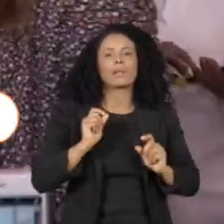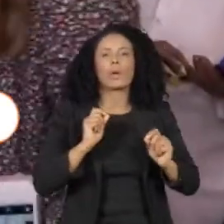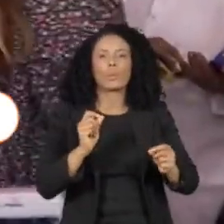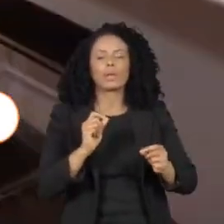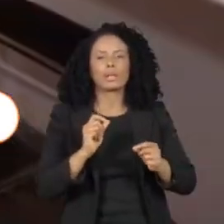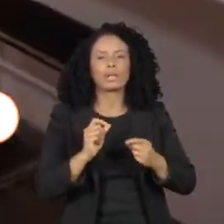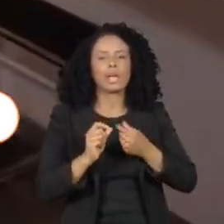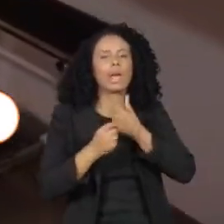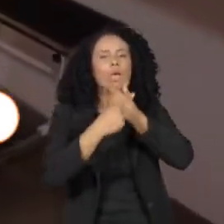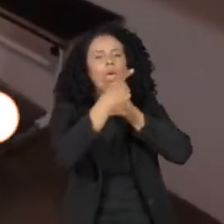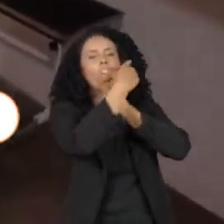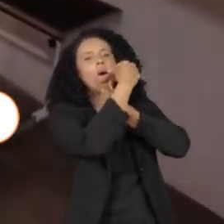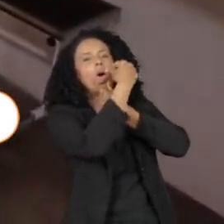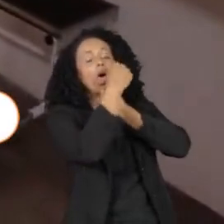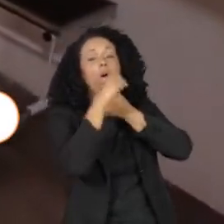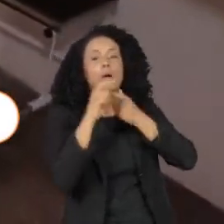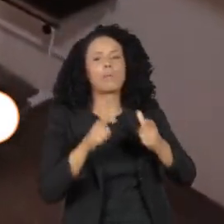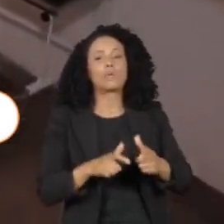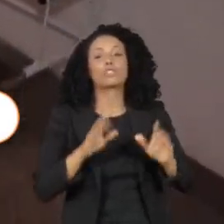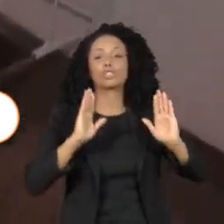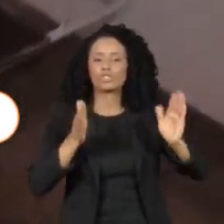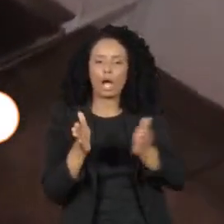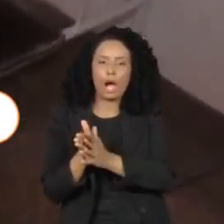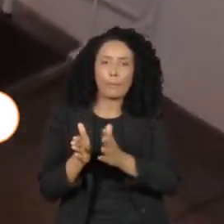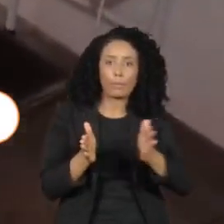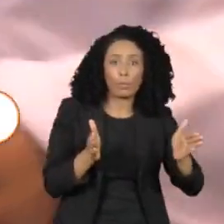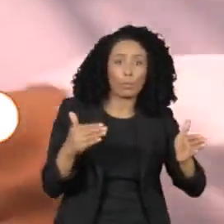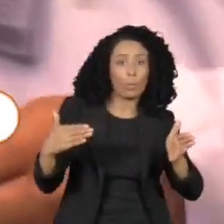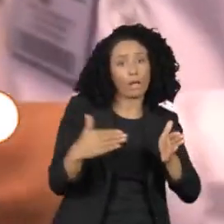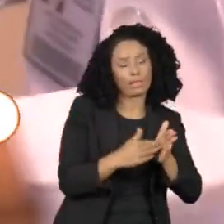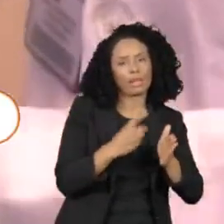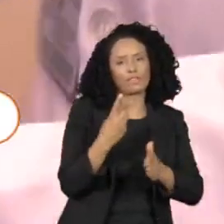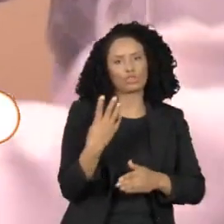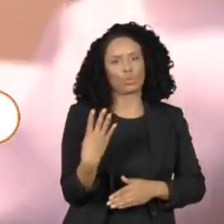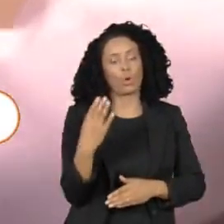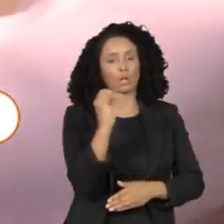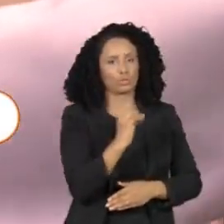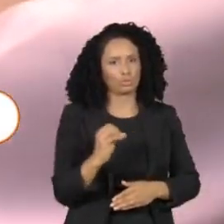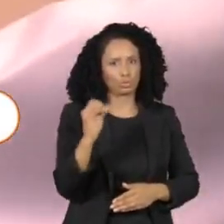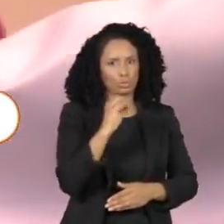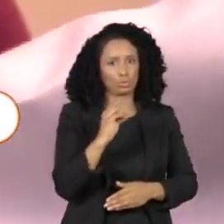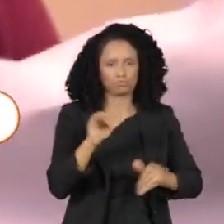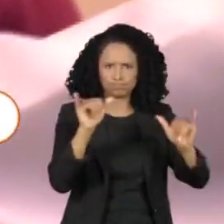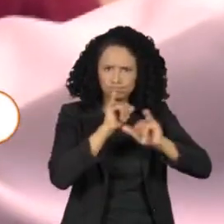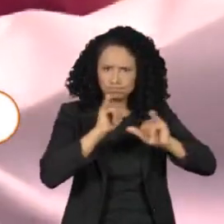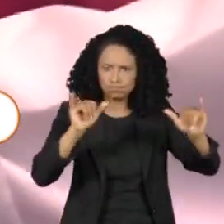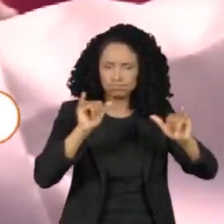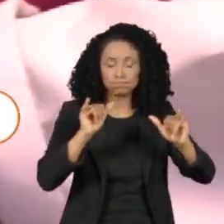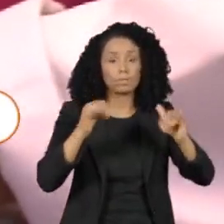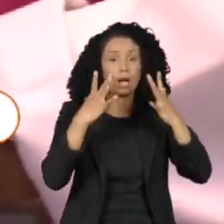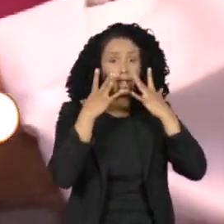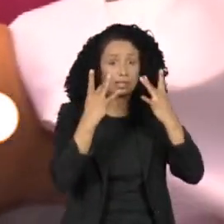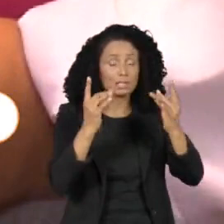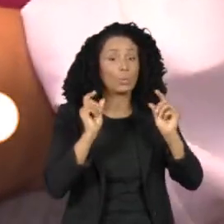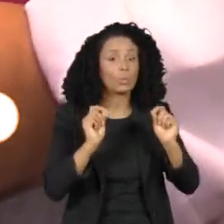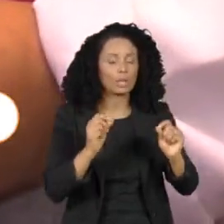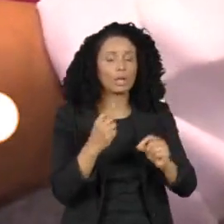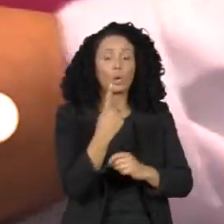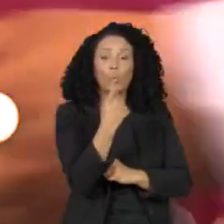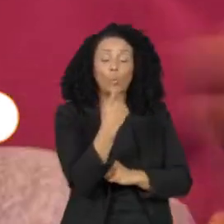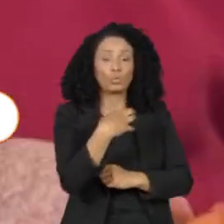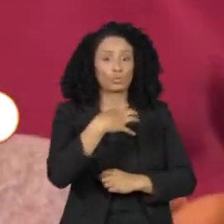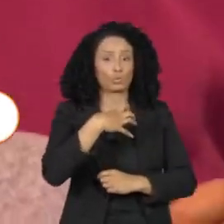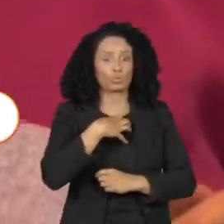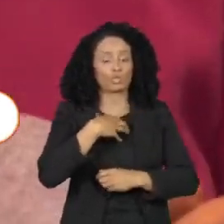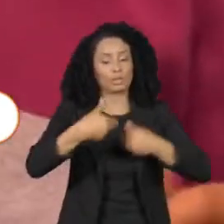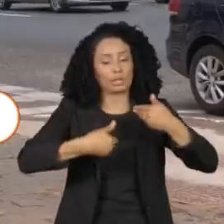foi estendida no estado até o dia 24 de outubro. Vale lembrar que a vacinação é o único meio de prevenção